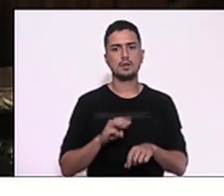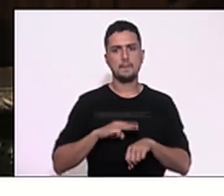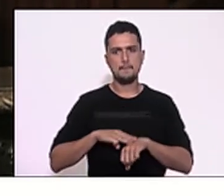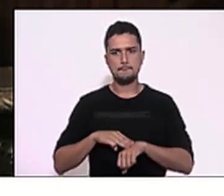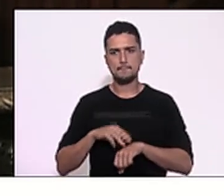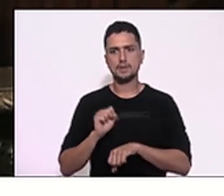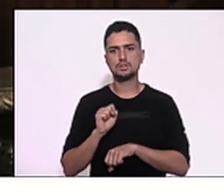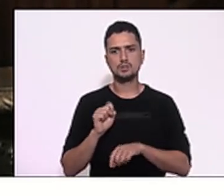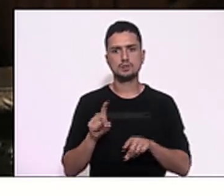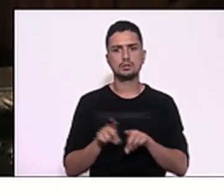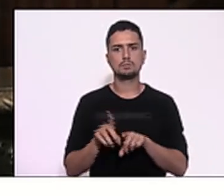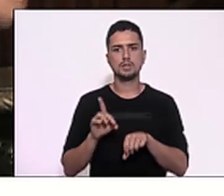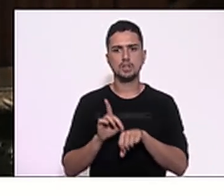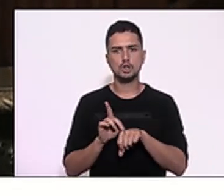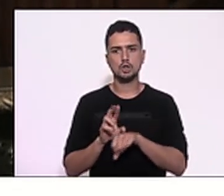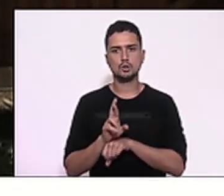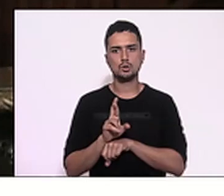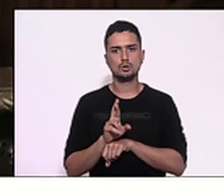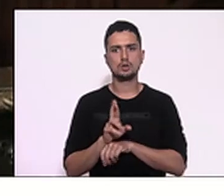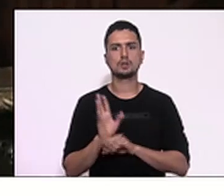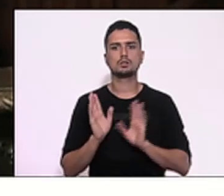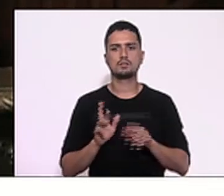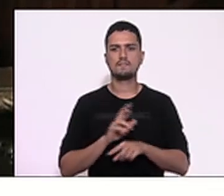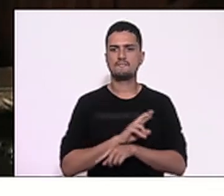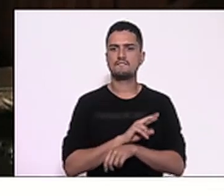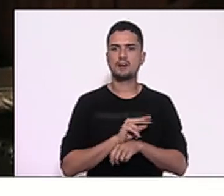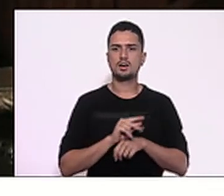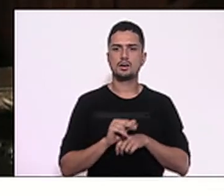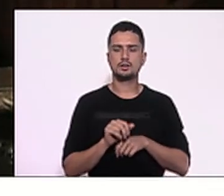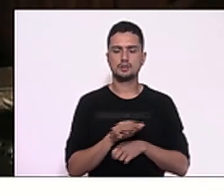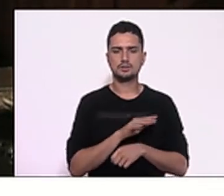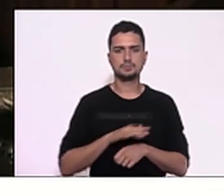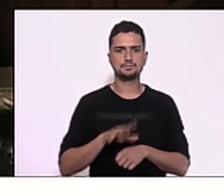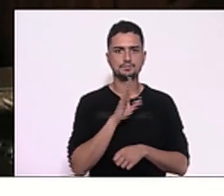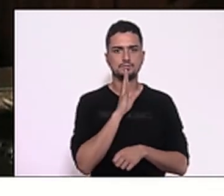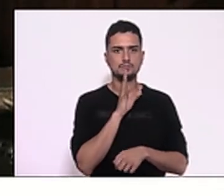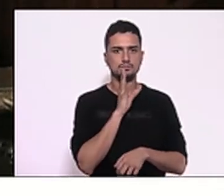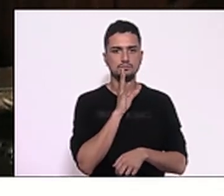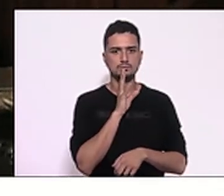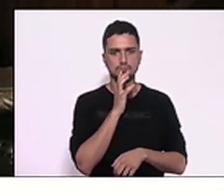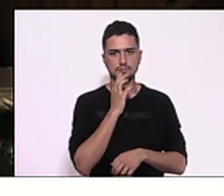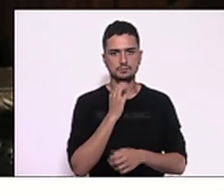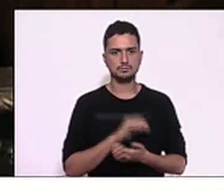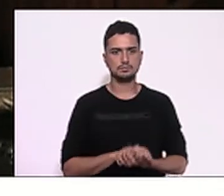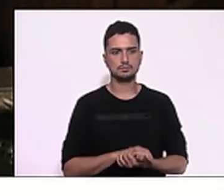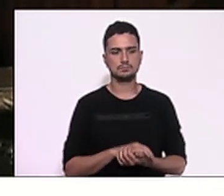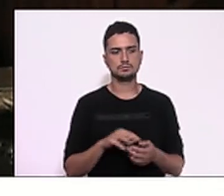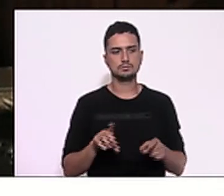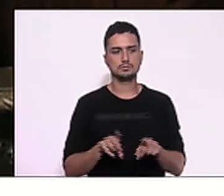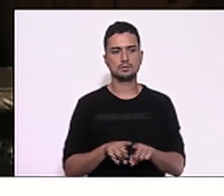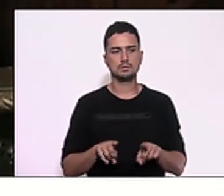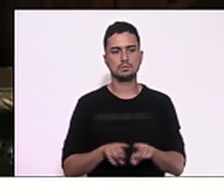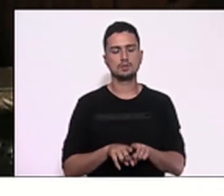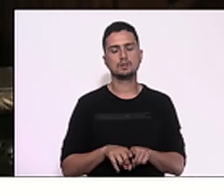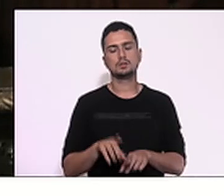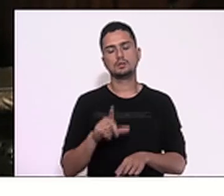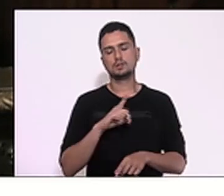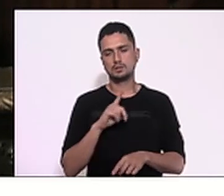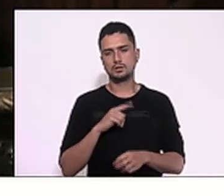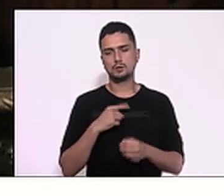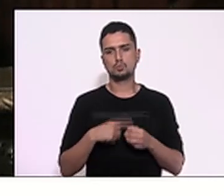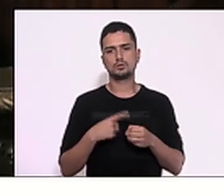de cursos de graduação em várias áreas do conhecimento, com inúmeros programas de